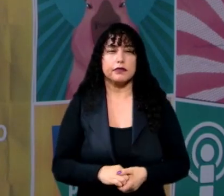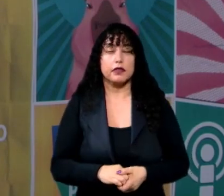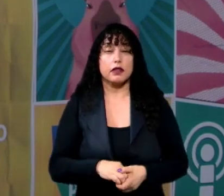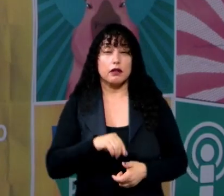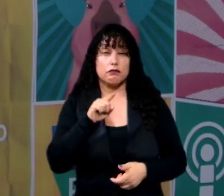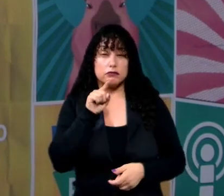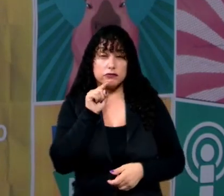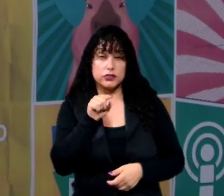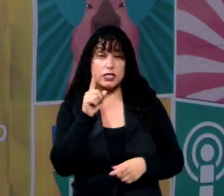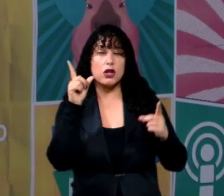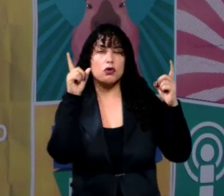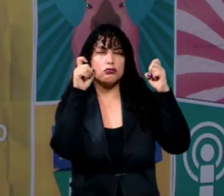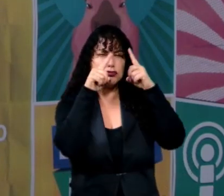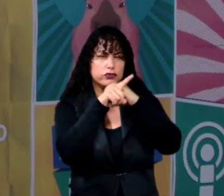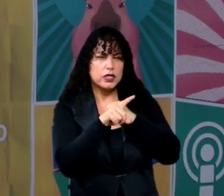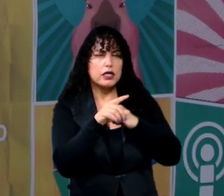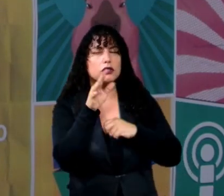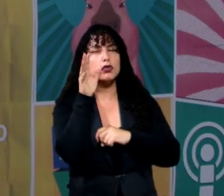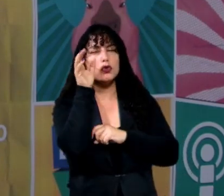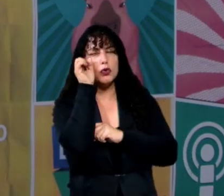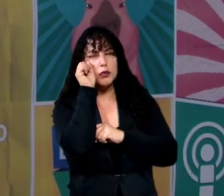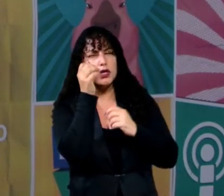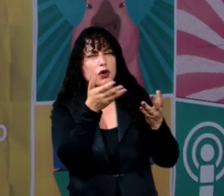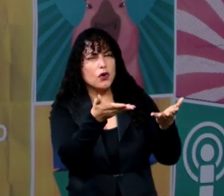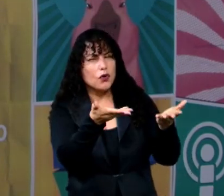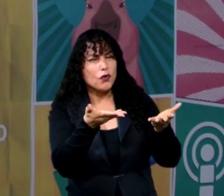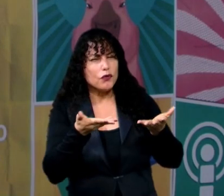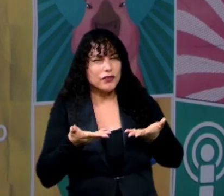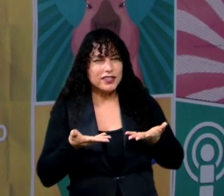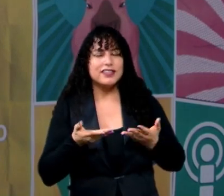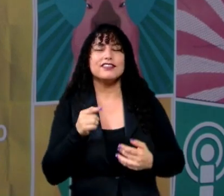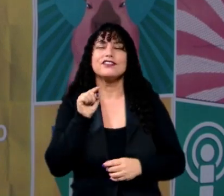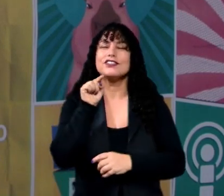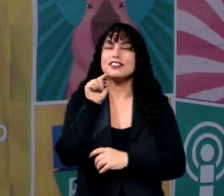está com dificuldade para dormir, eu convido você a fazer